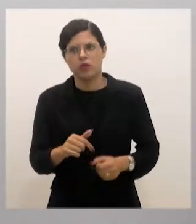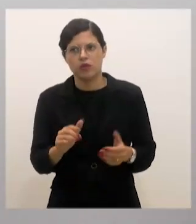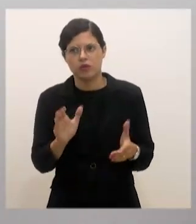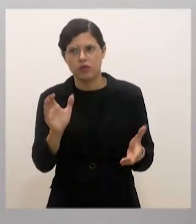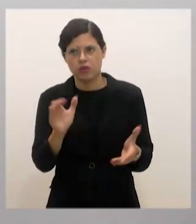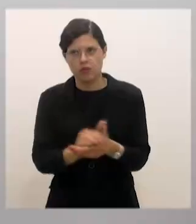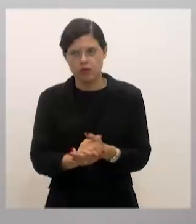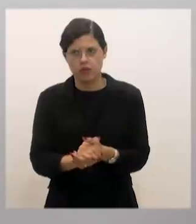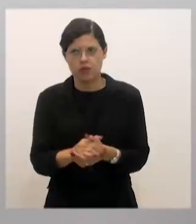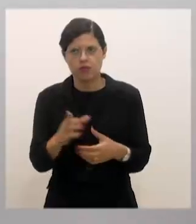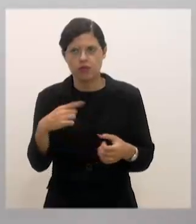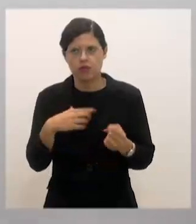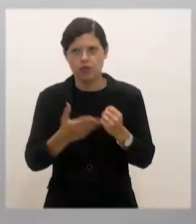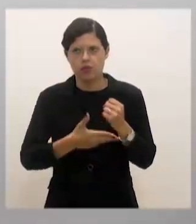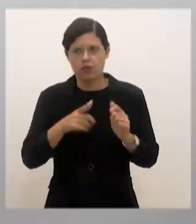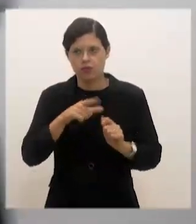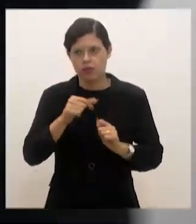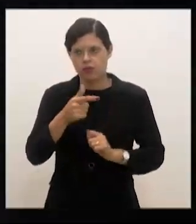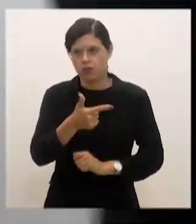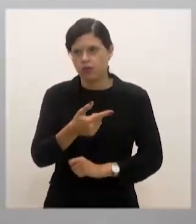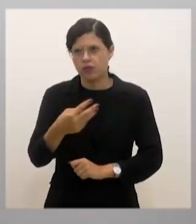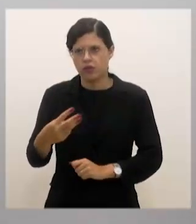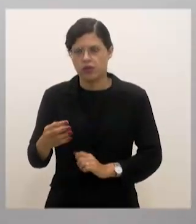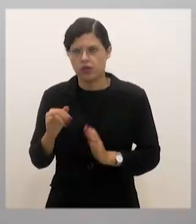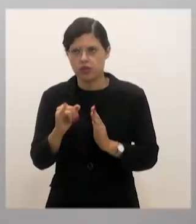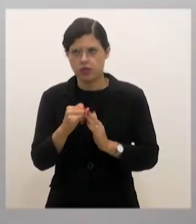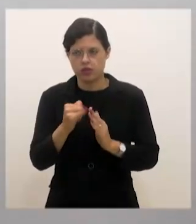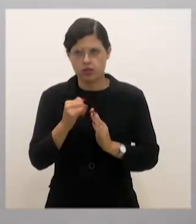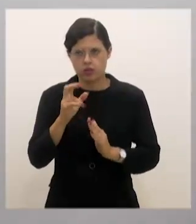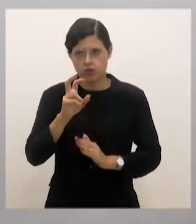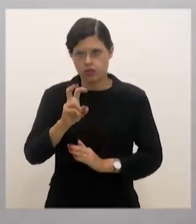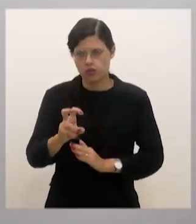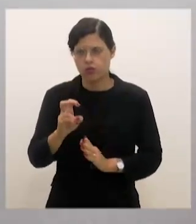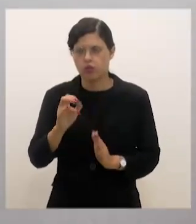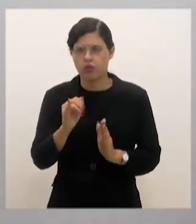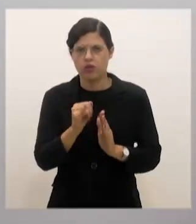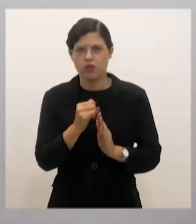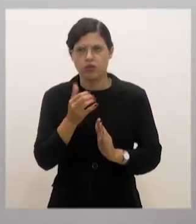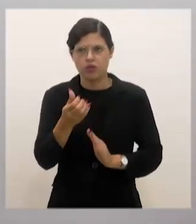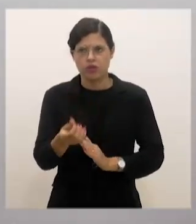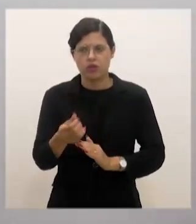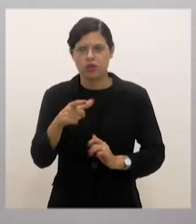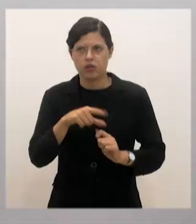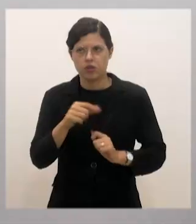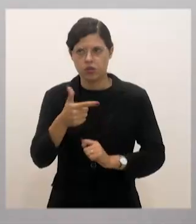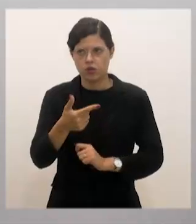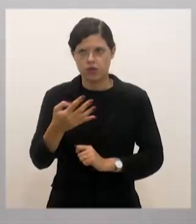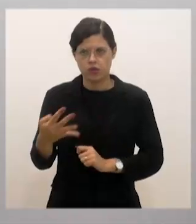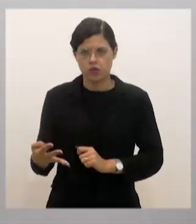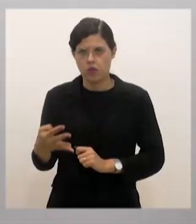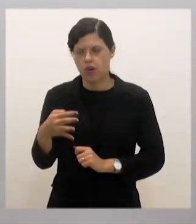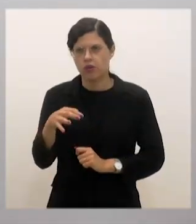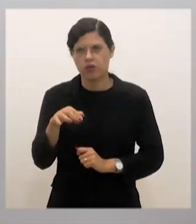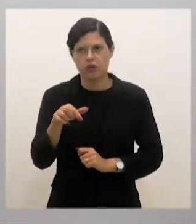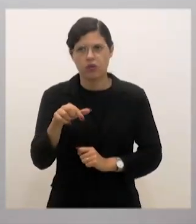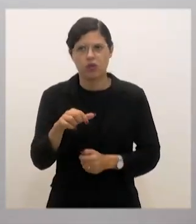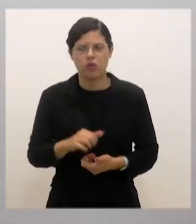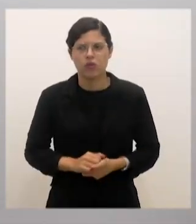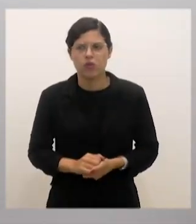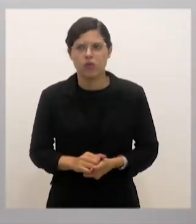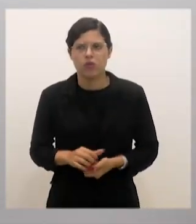encontra um fundamento nos artigos 23, incisos 5 e 6 e artigo 24(9) da